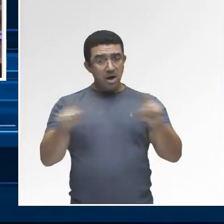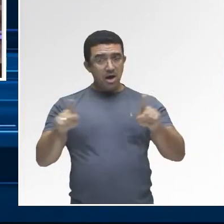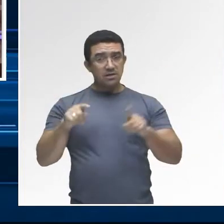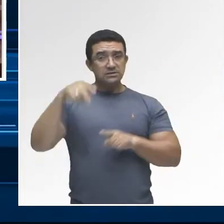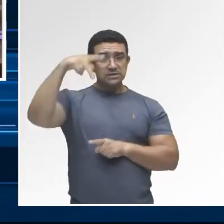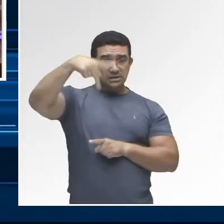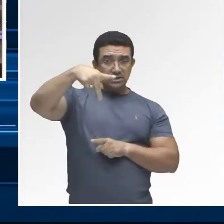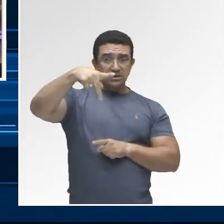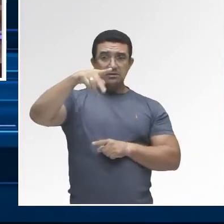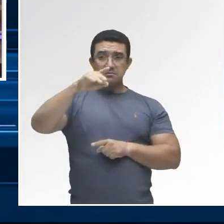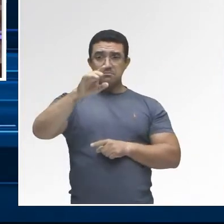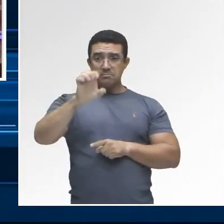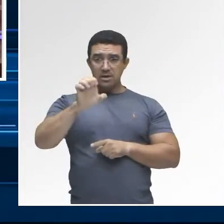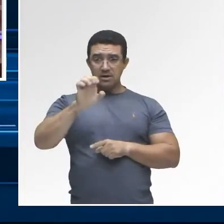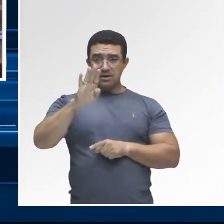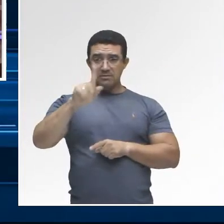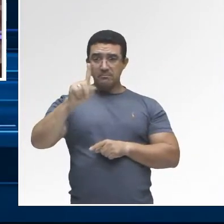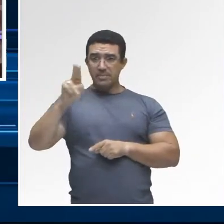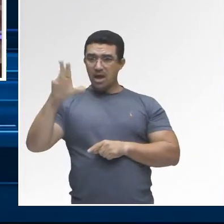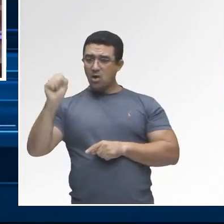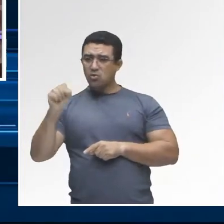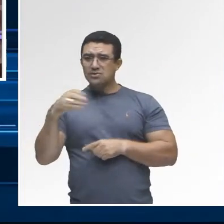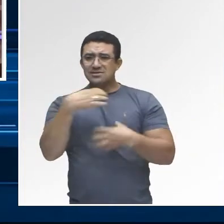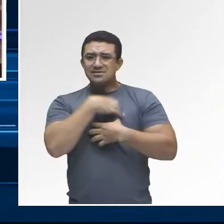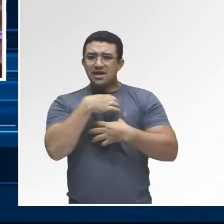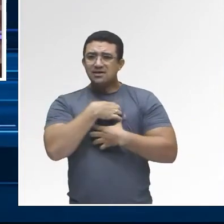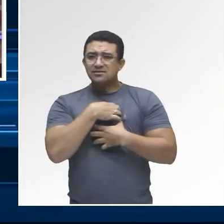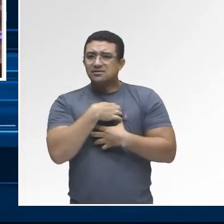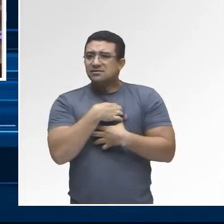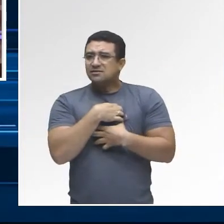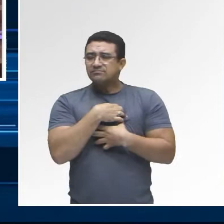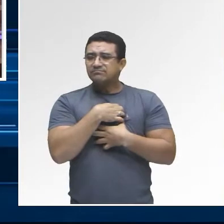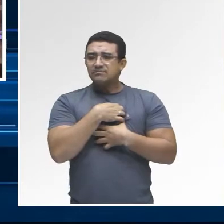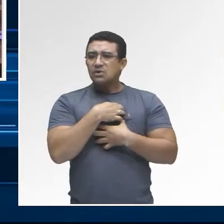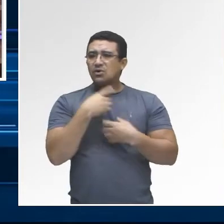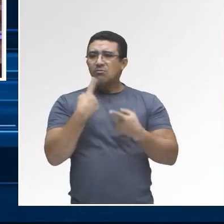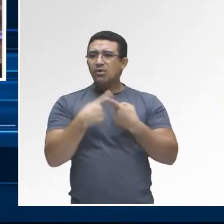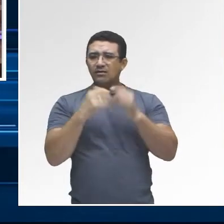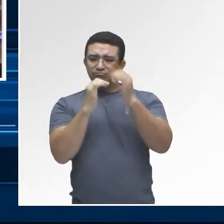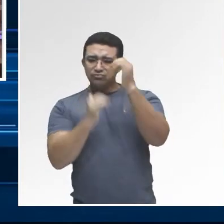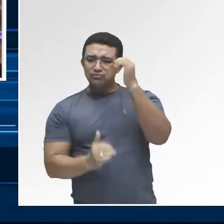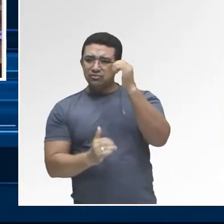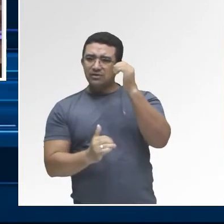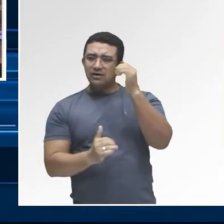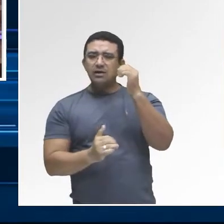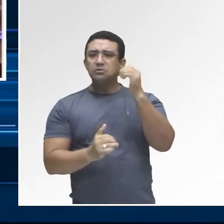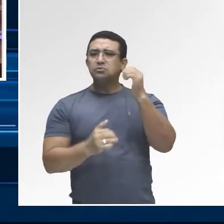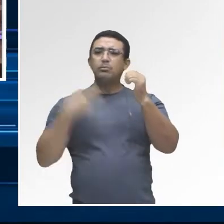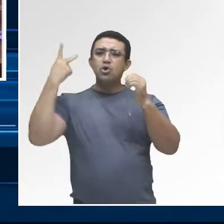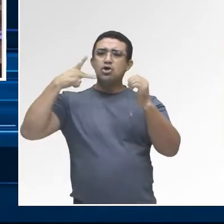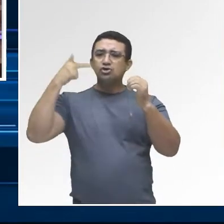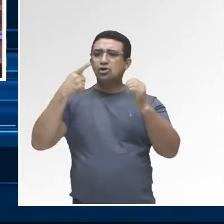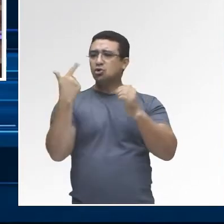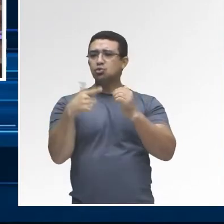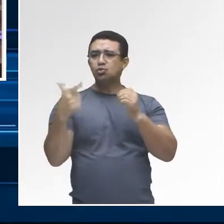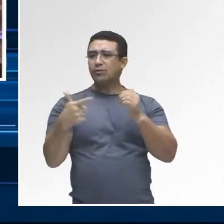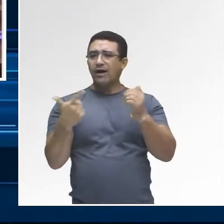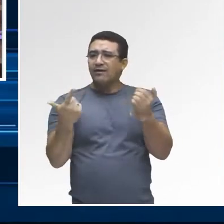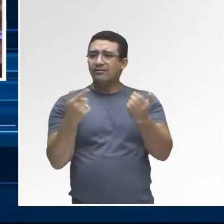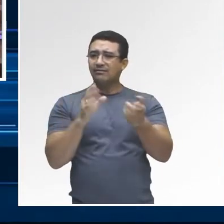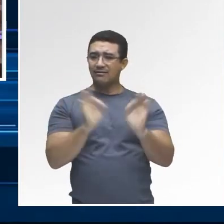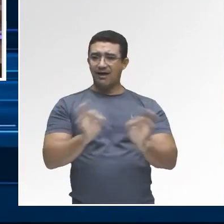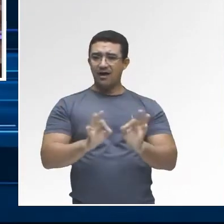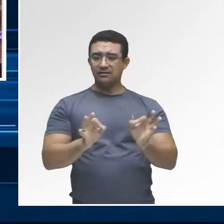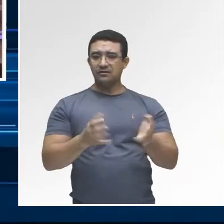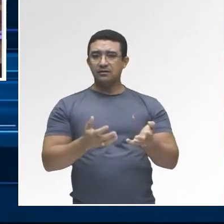sentem prejudicados por não estarem em cargos importantes da política e, portanto, a gente sabe que você